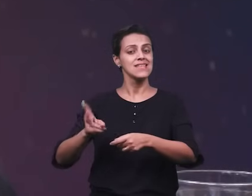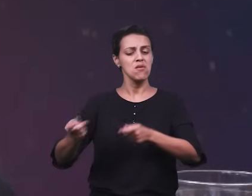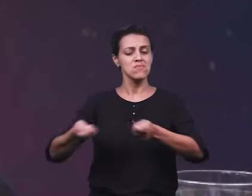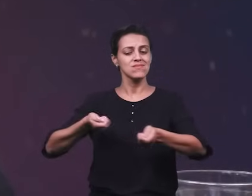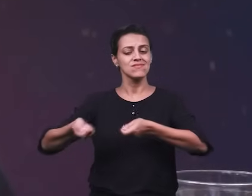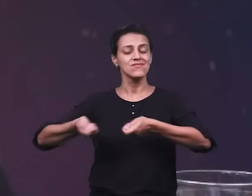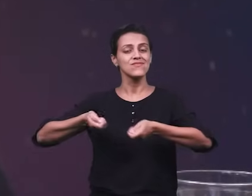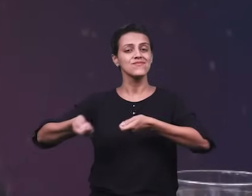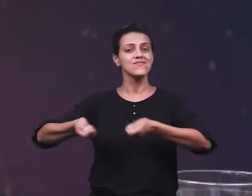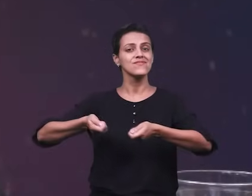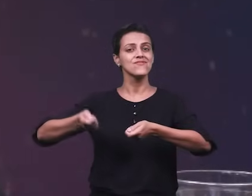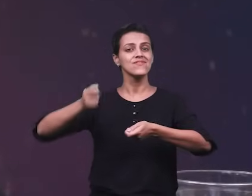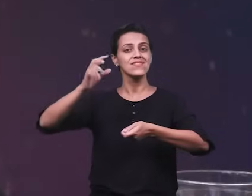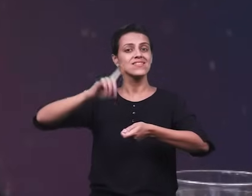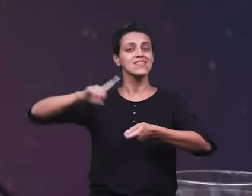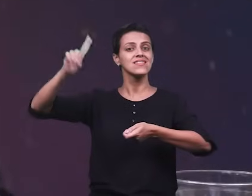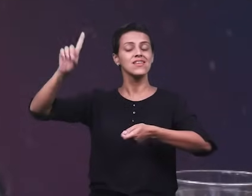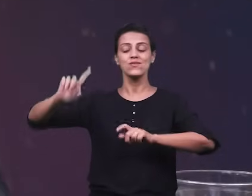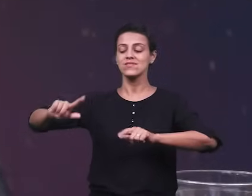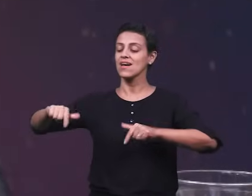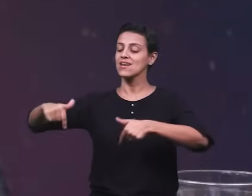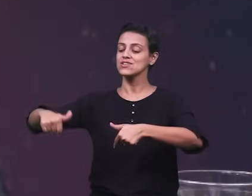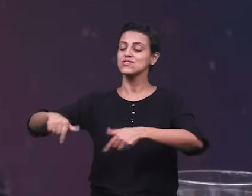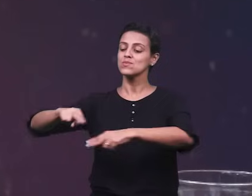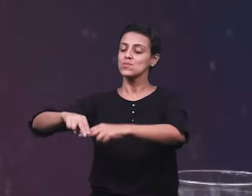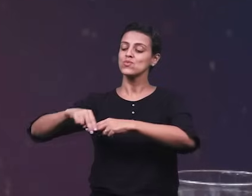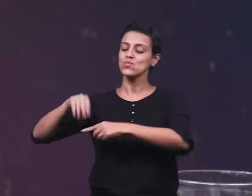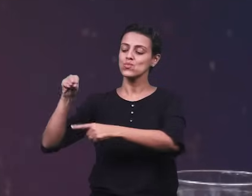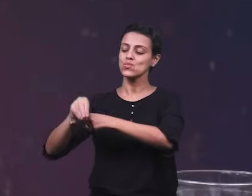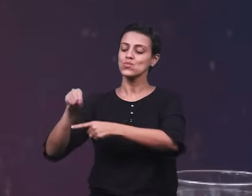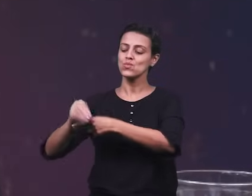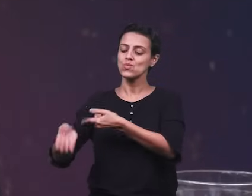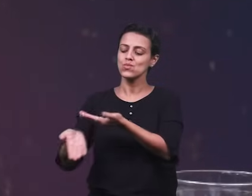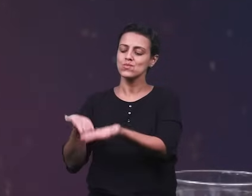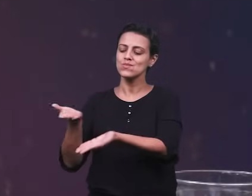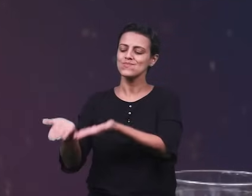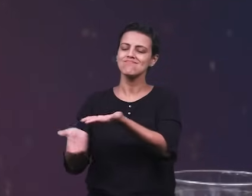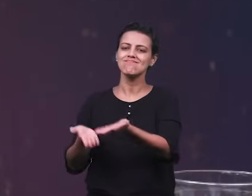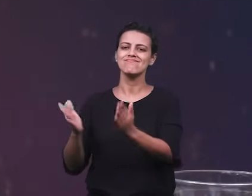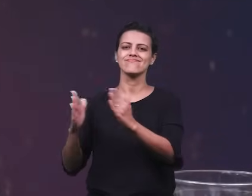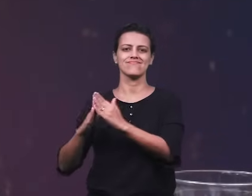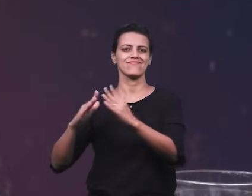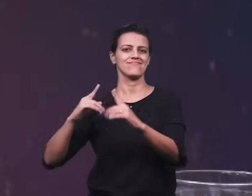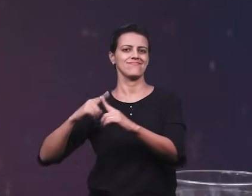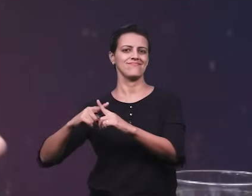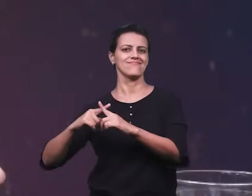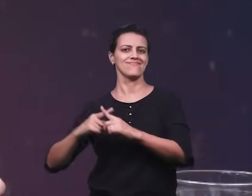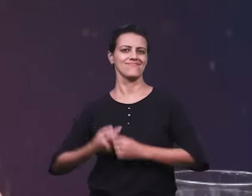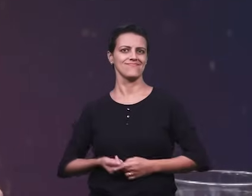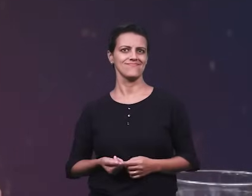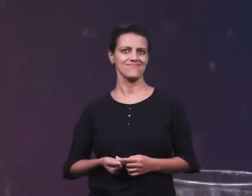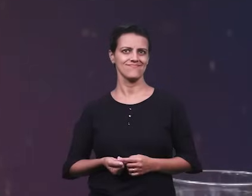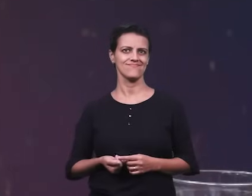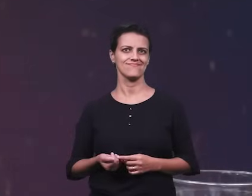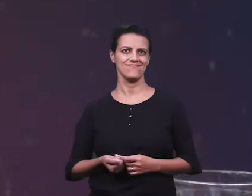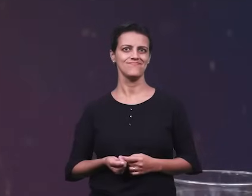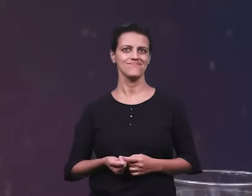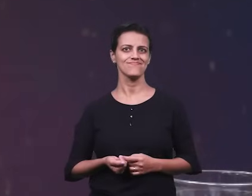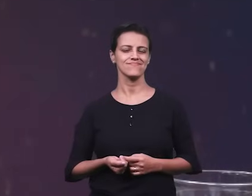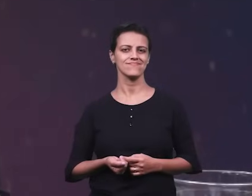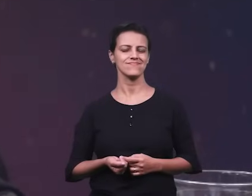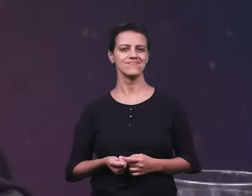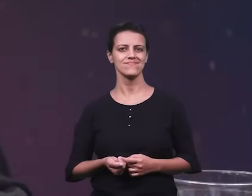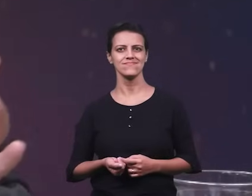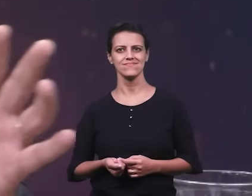sempre agindo para preservar o corpo e manter sempre uma vida. E se formos passar isso para o corpo